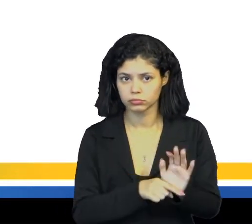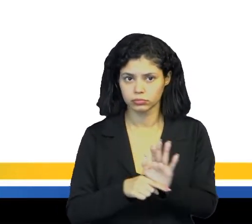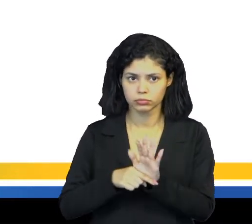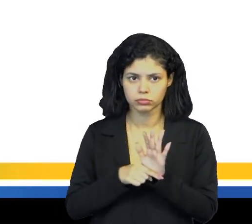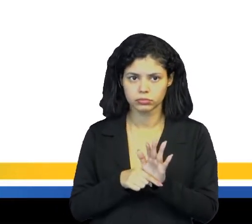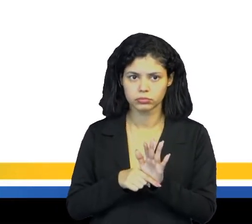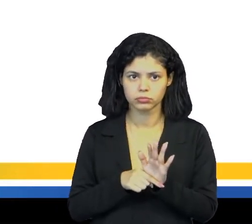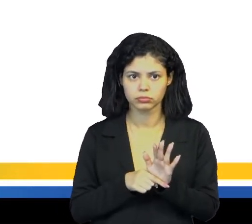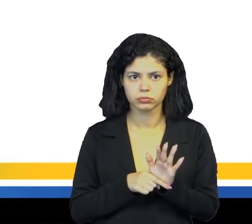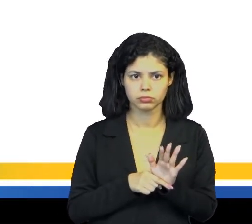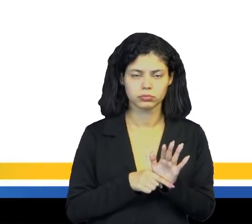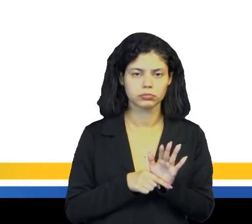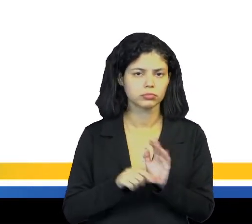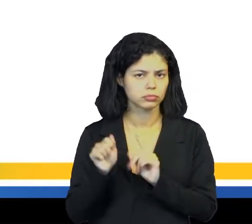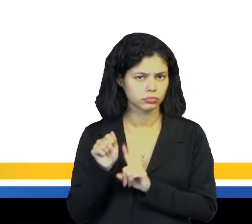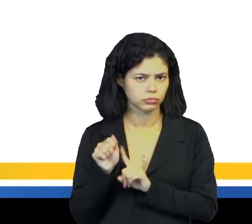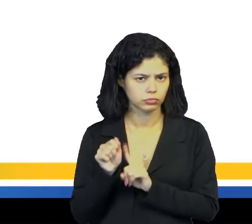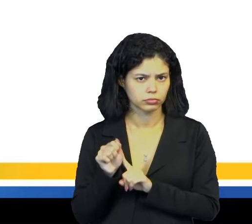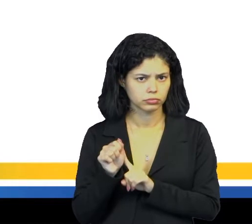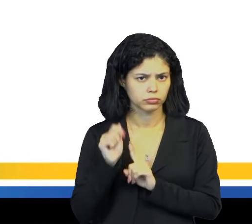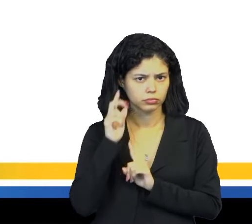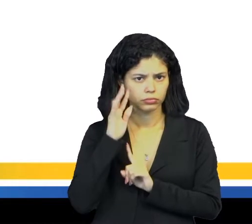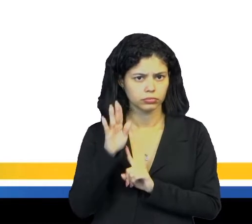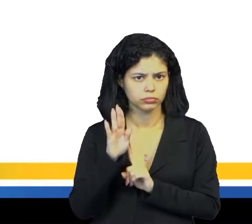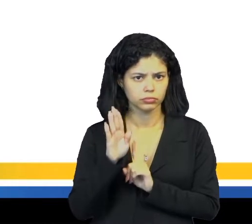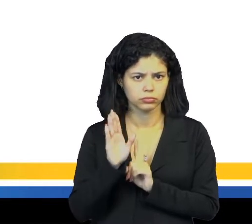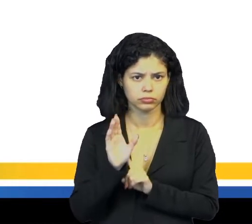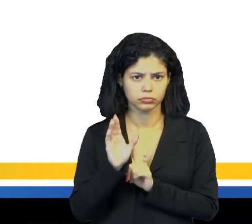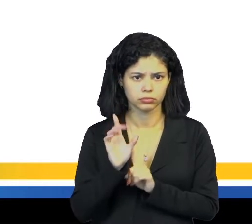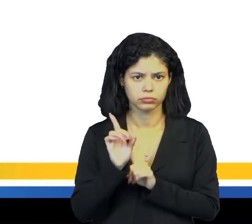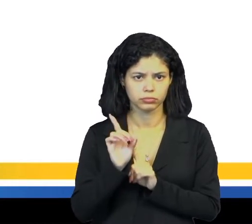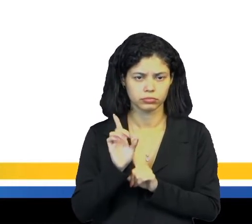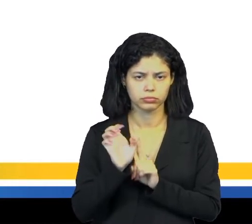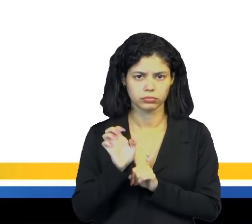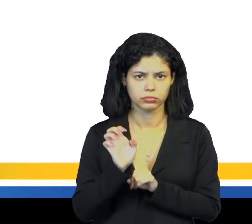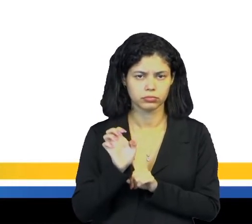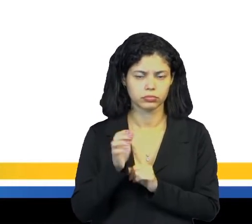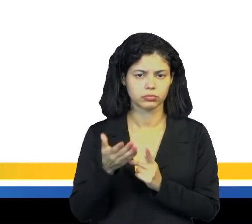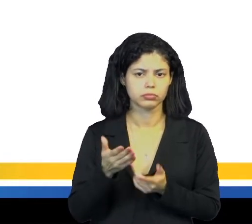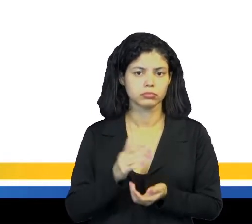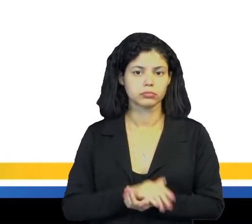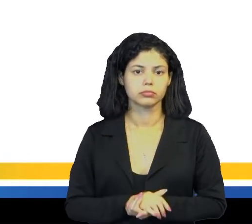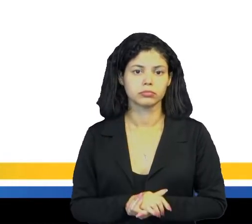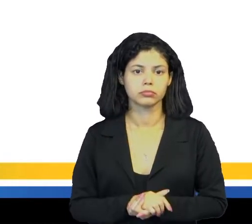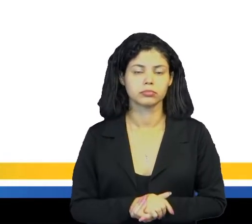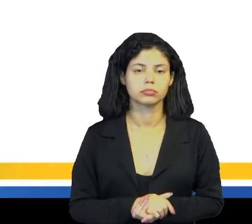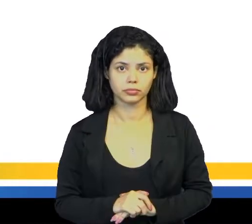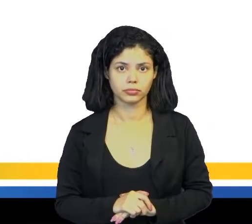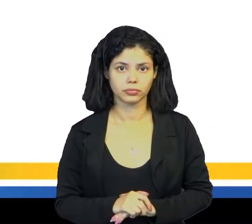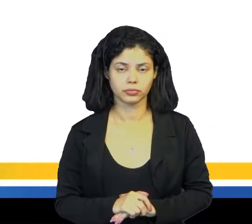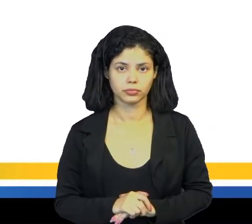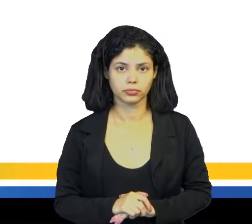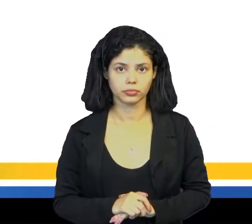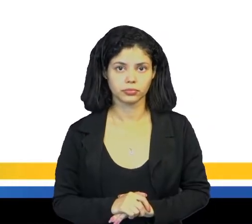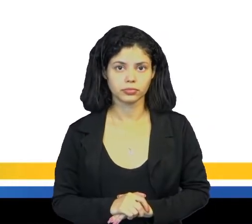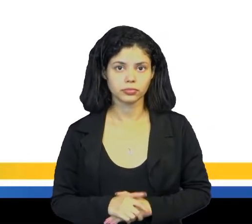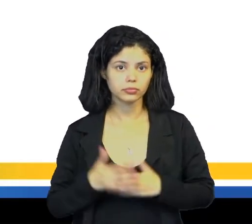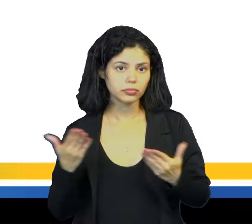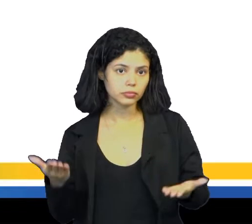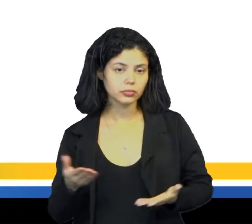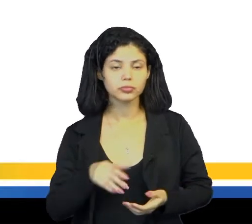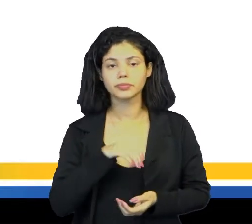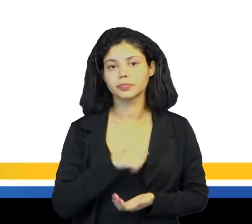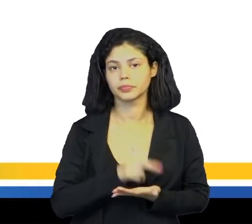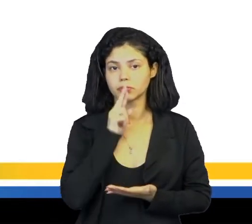que a intuição, o sonho, previsão do tempo, ou suposição ou superstição? Então,